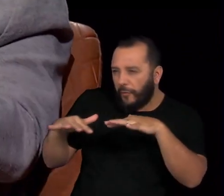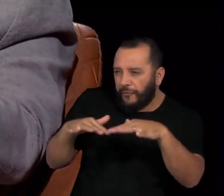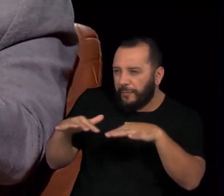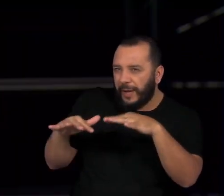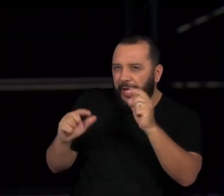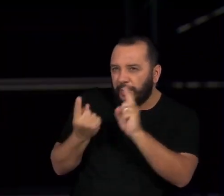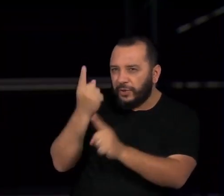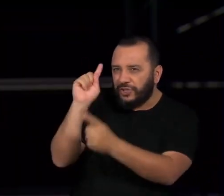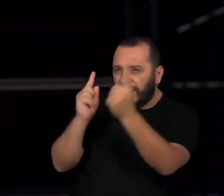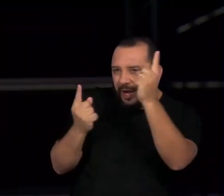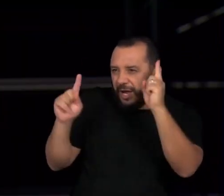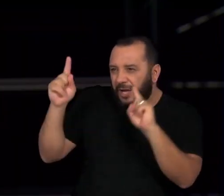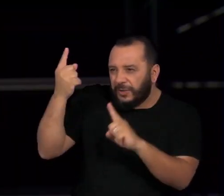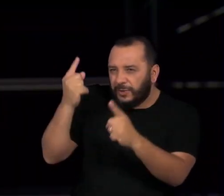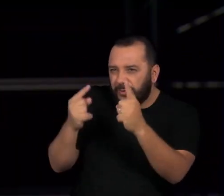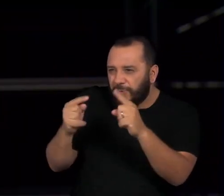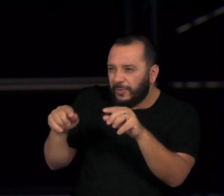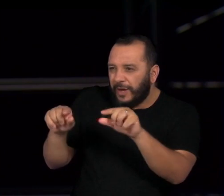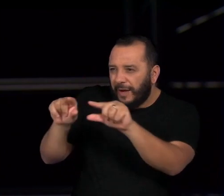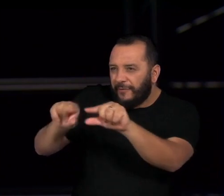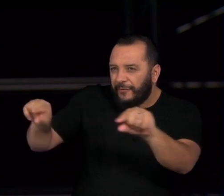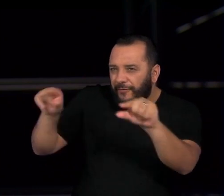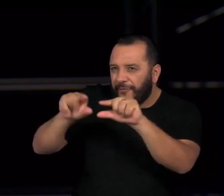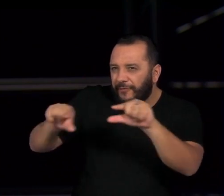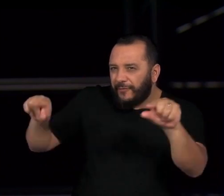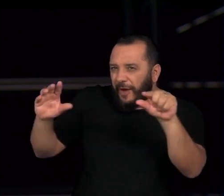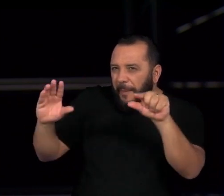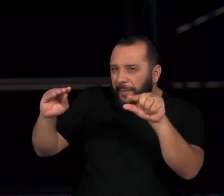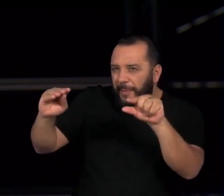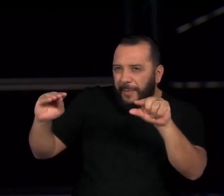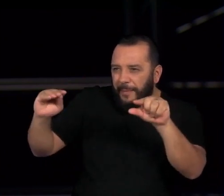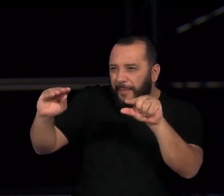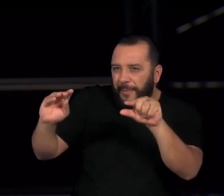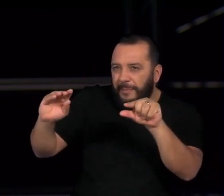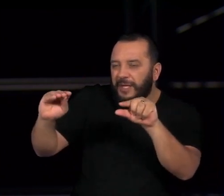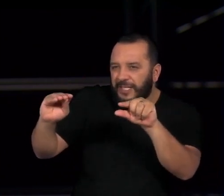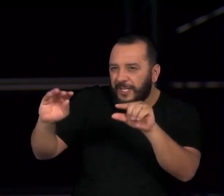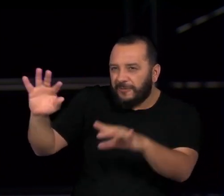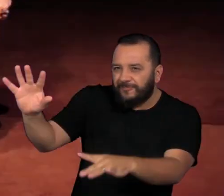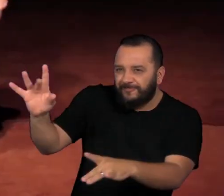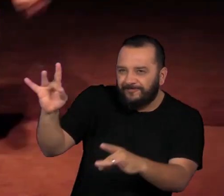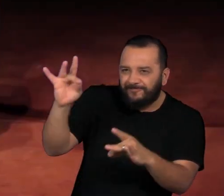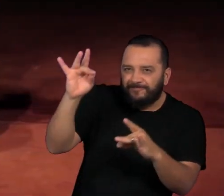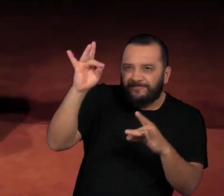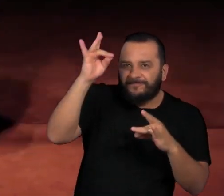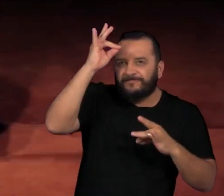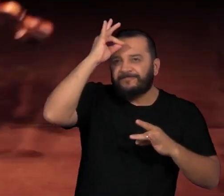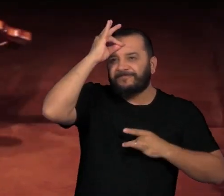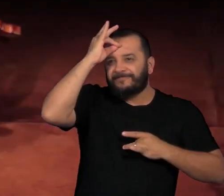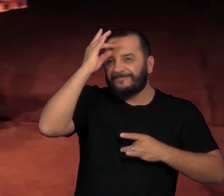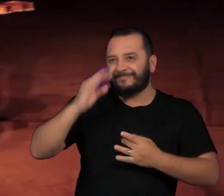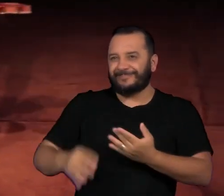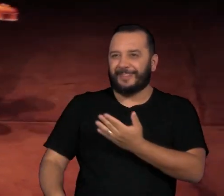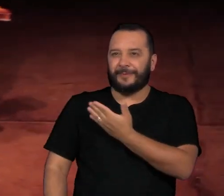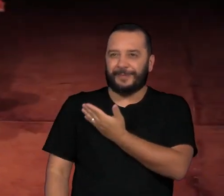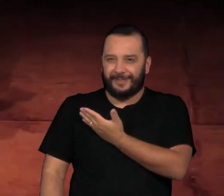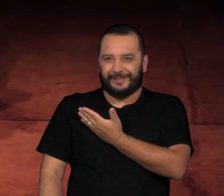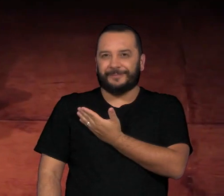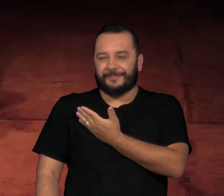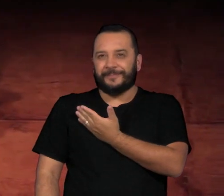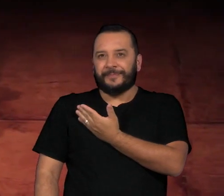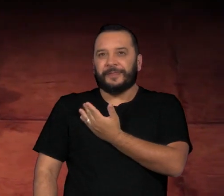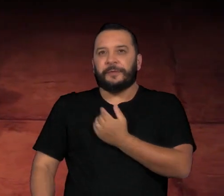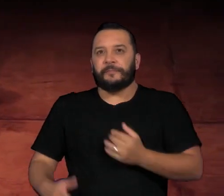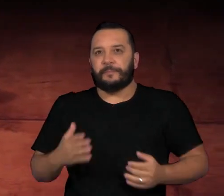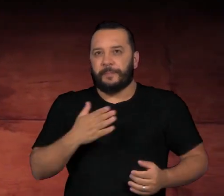literatura oral deles e trouxe para mim associei não é a ao meu fazer